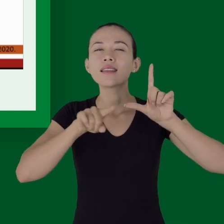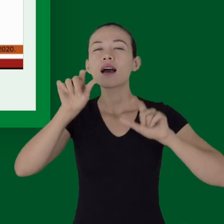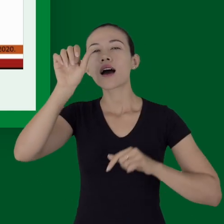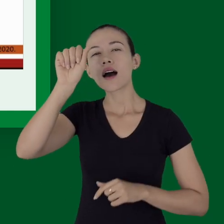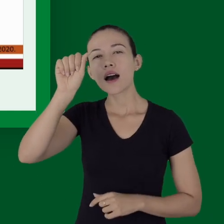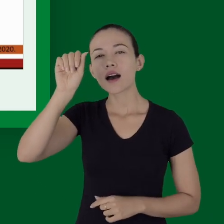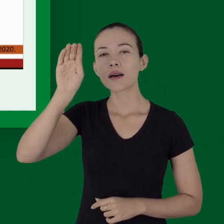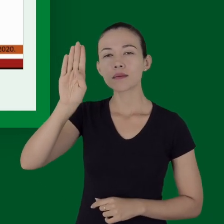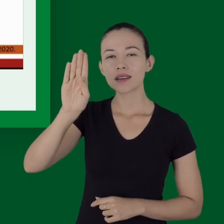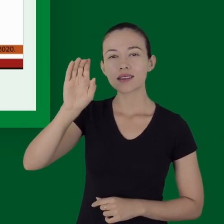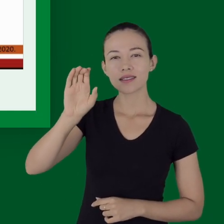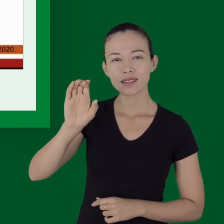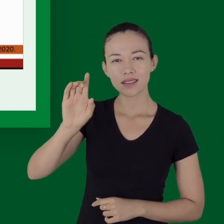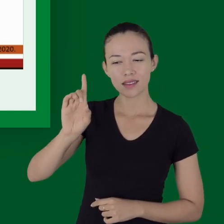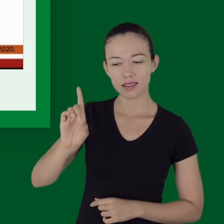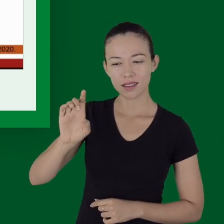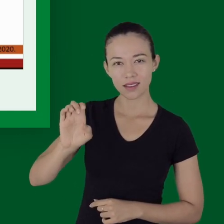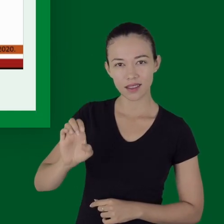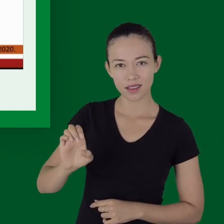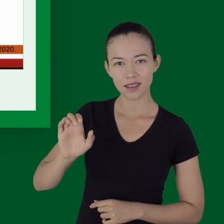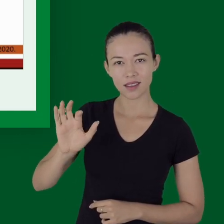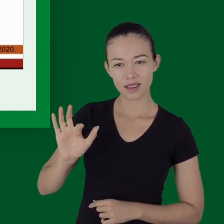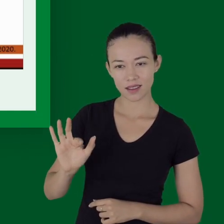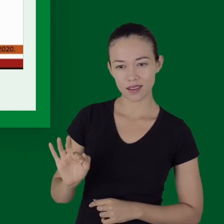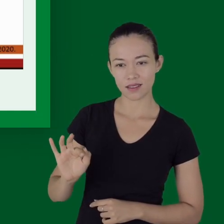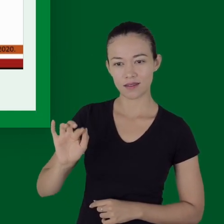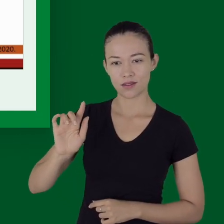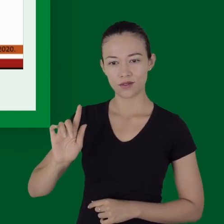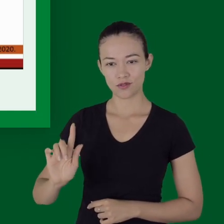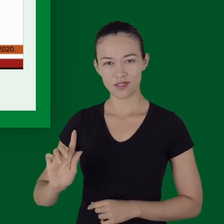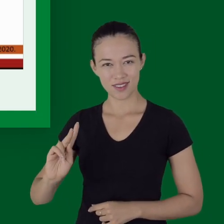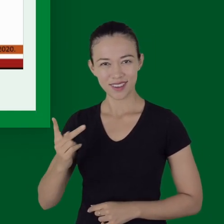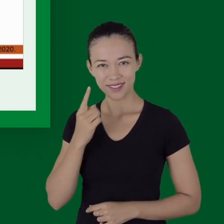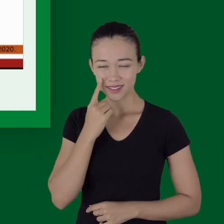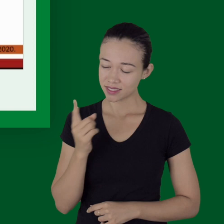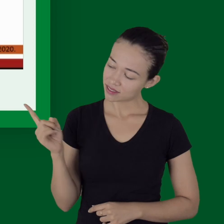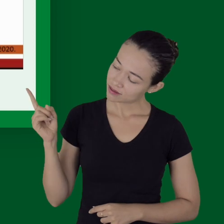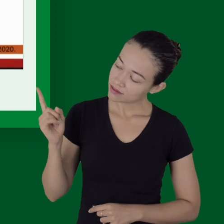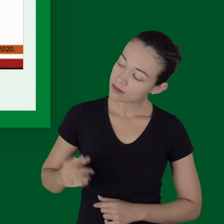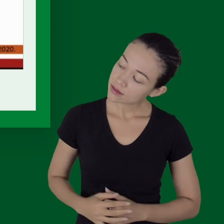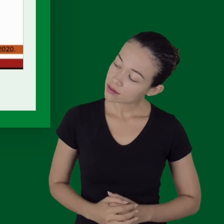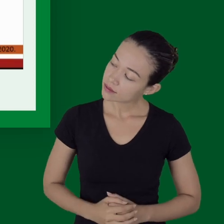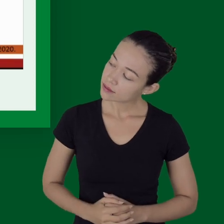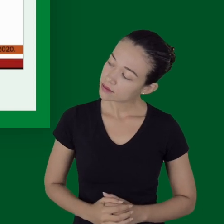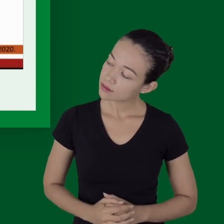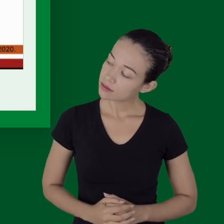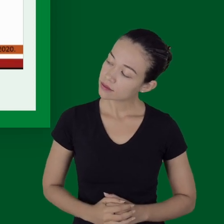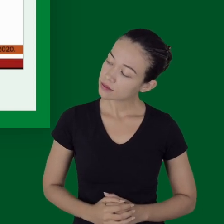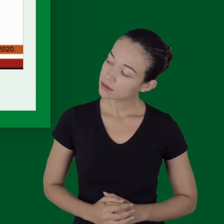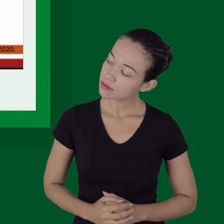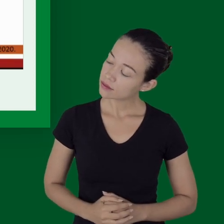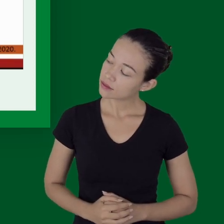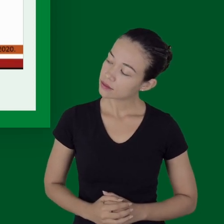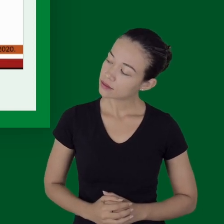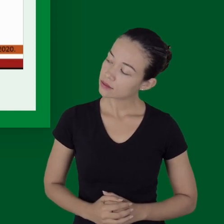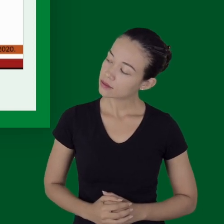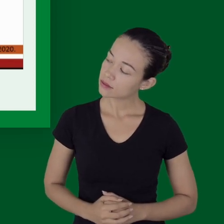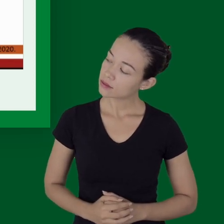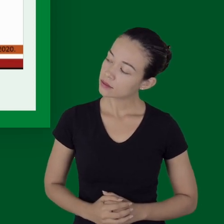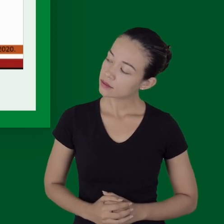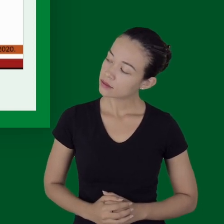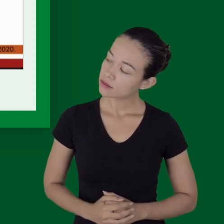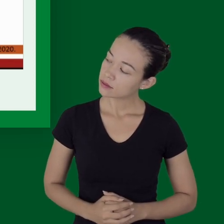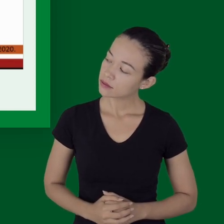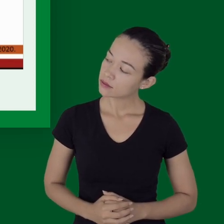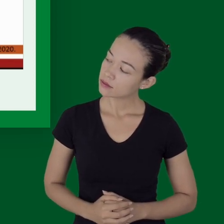anestésicas, hemorragias, causas cardiovasculares, o D de medicamentos e drogas, o E de embolia, F